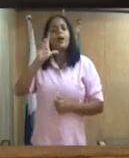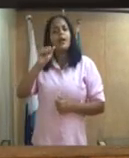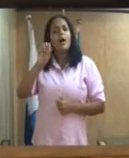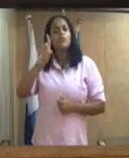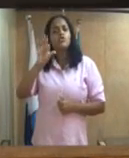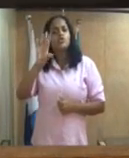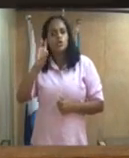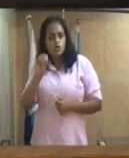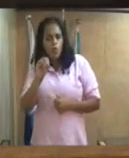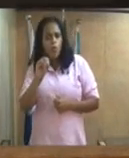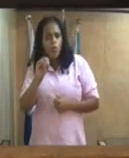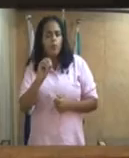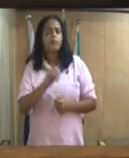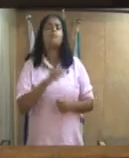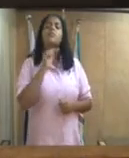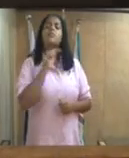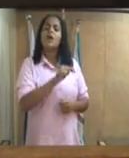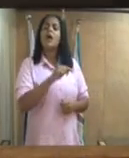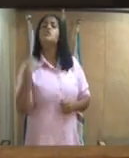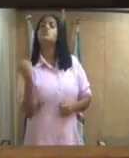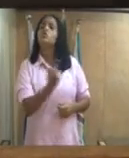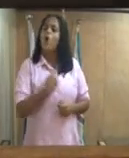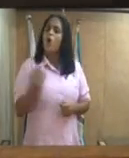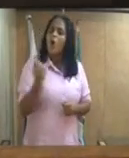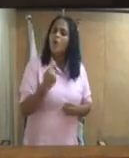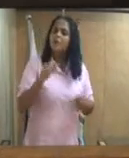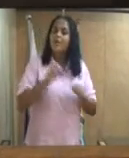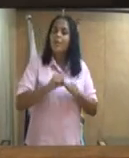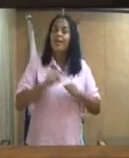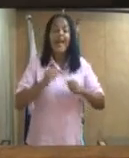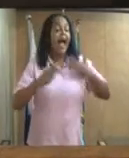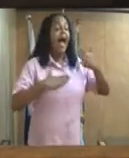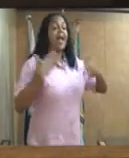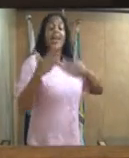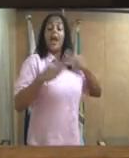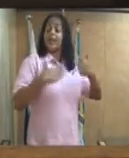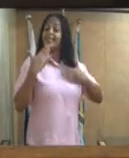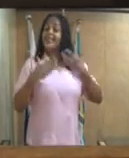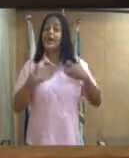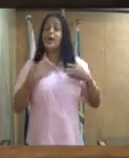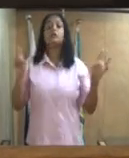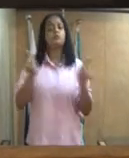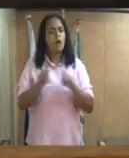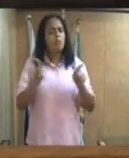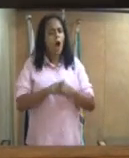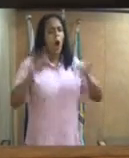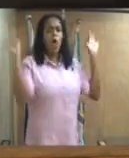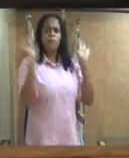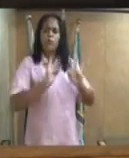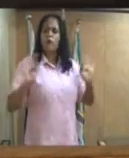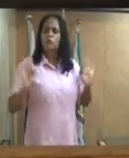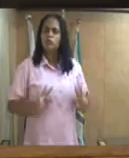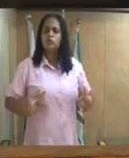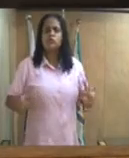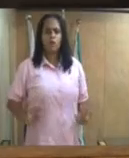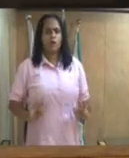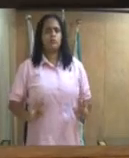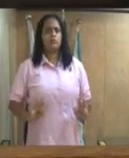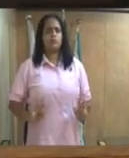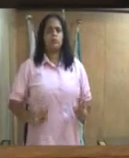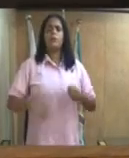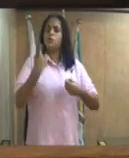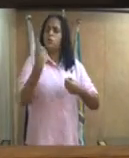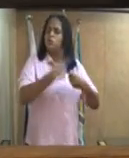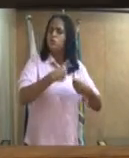que iremos constatar a alegria e a felicidade dos munícipes que